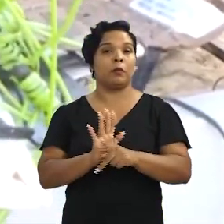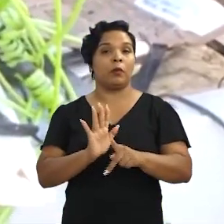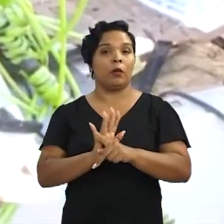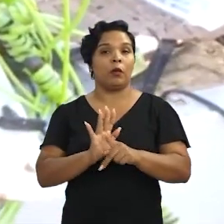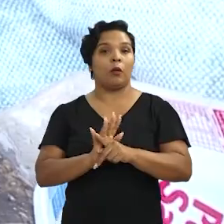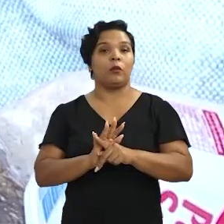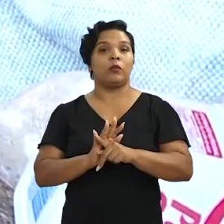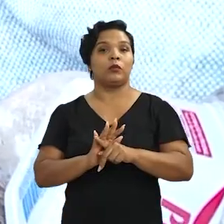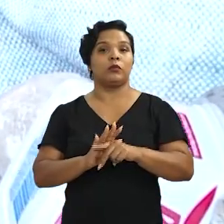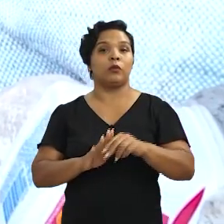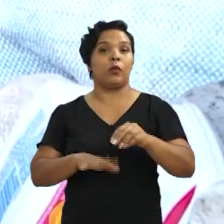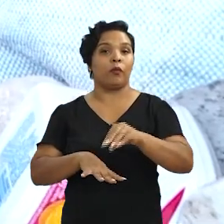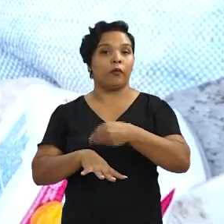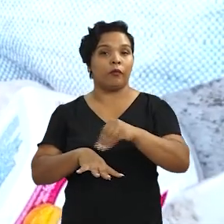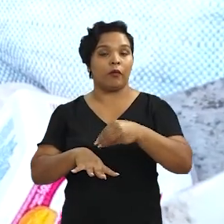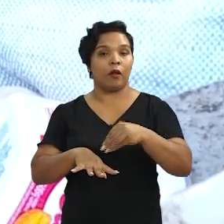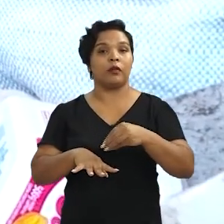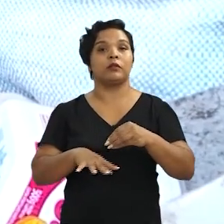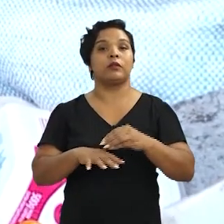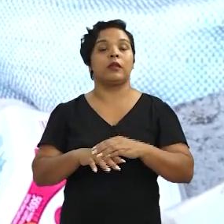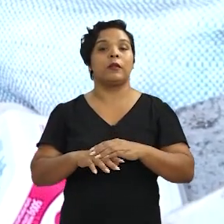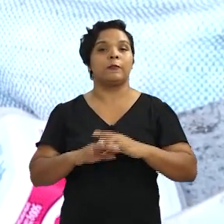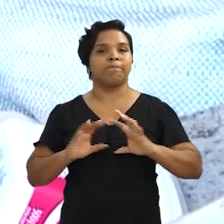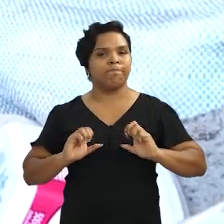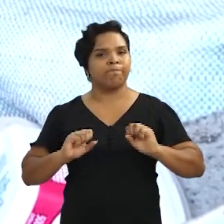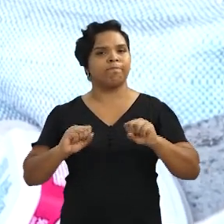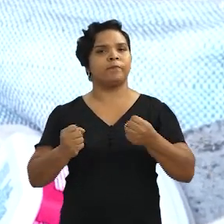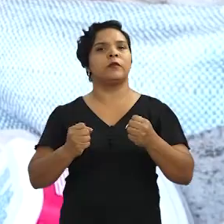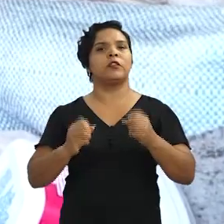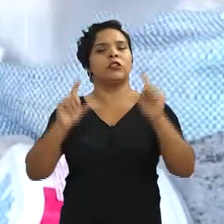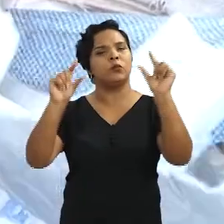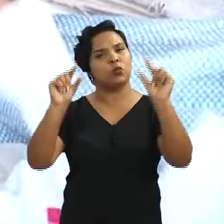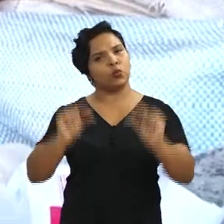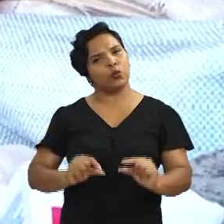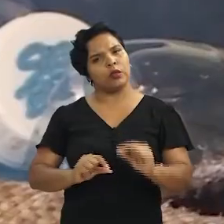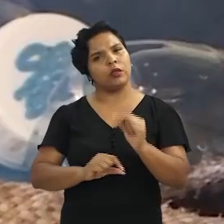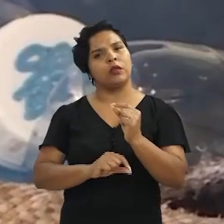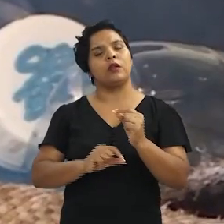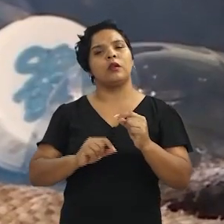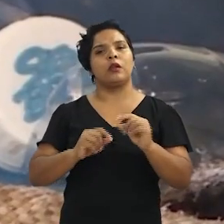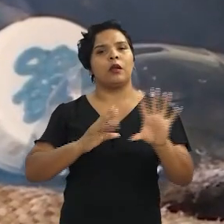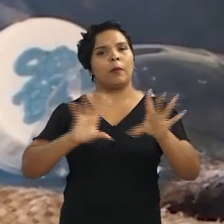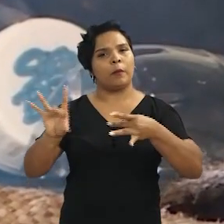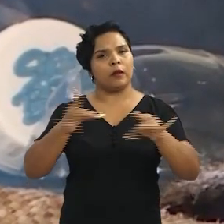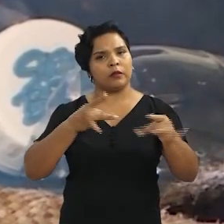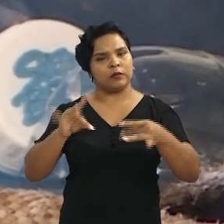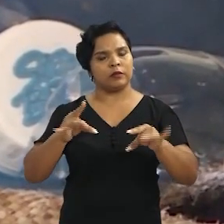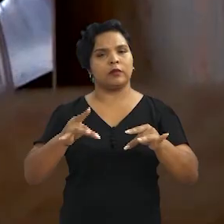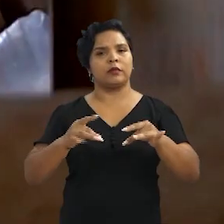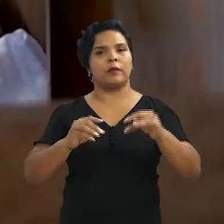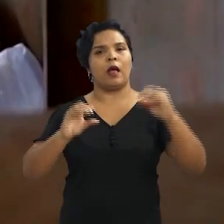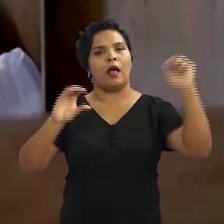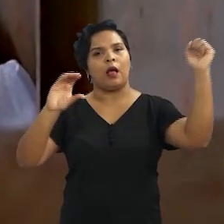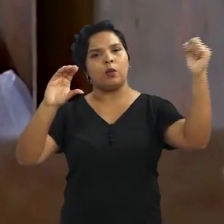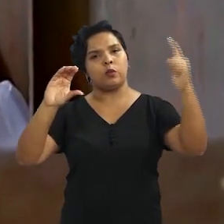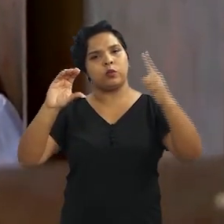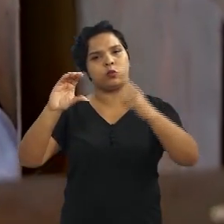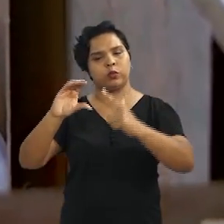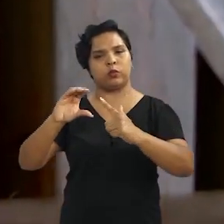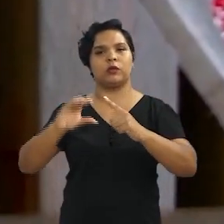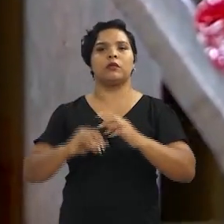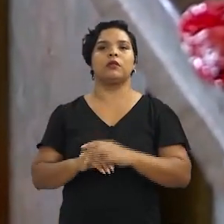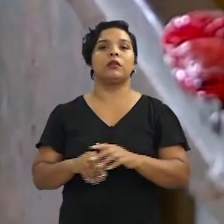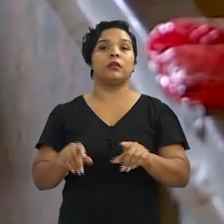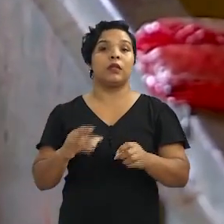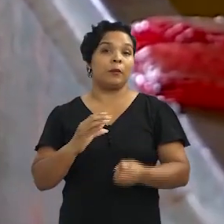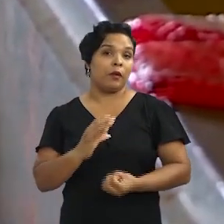combustíveis fósseis, apesar dos esforços globais para reduzir a poluição plástica e as emissões de carbono. O segundo